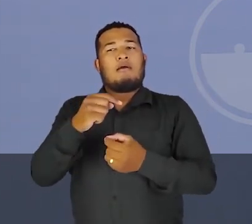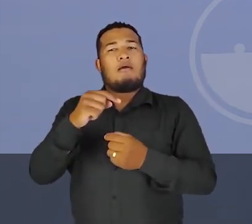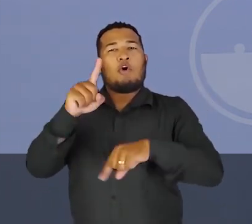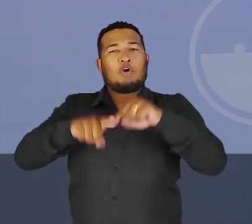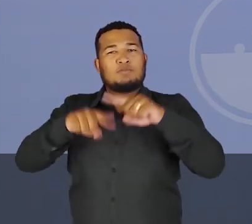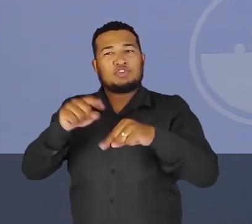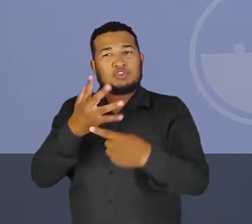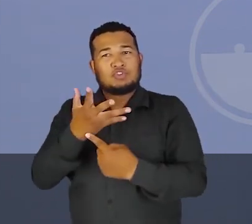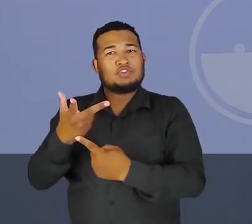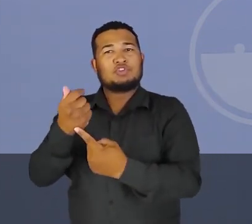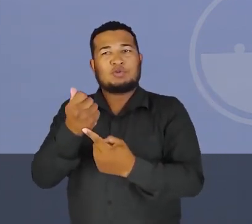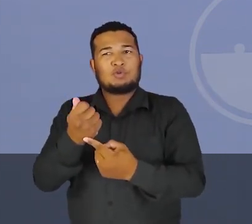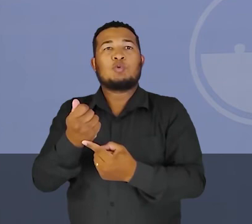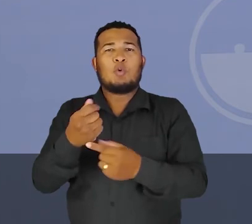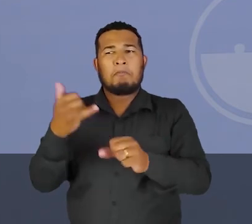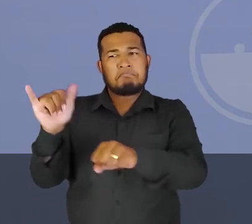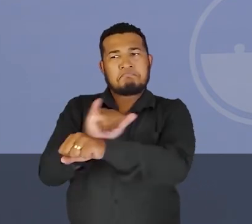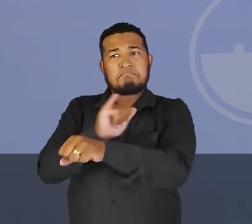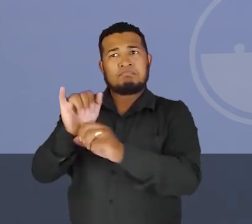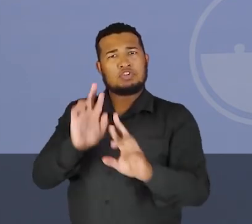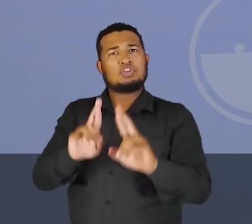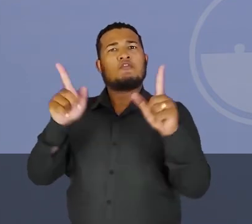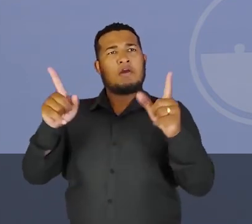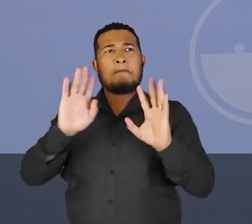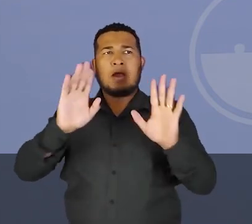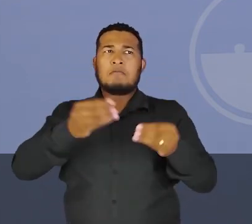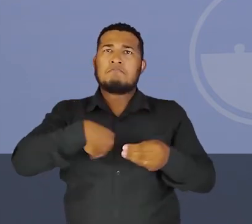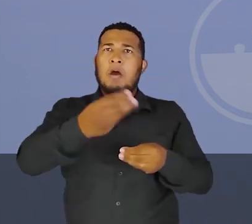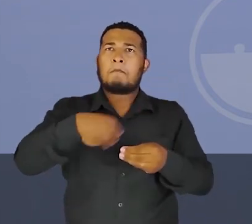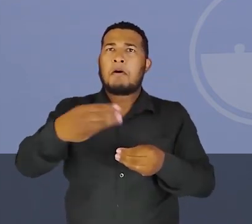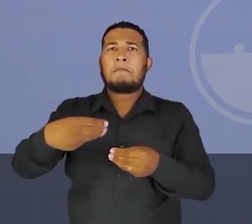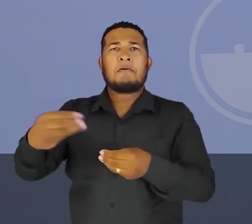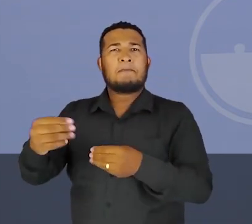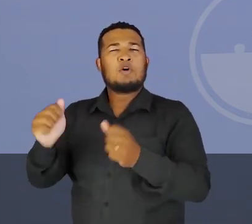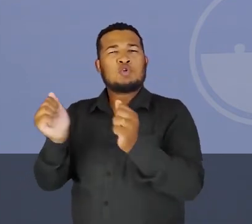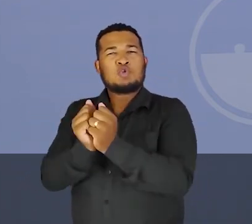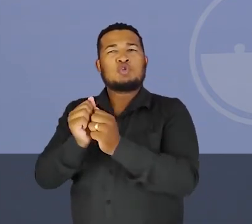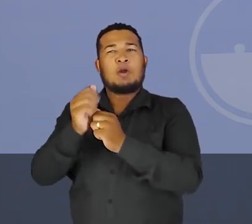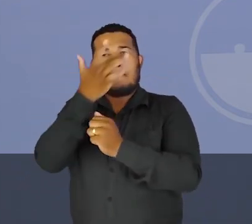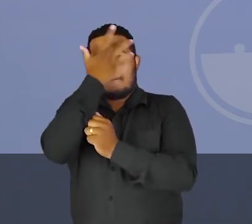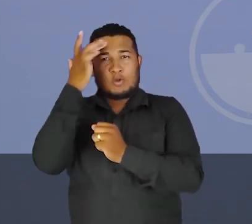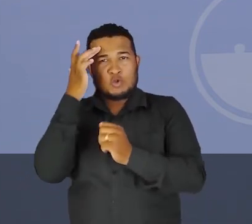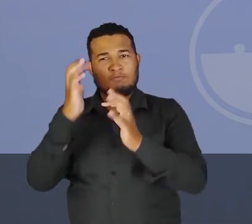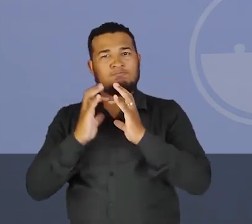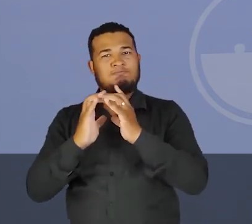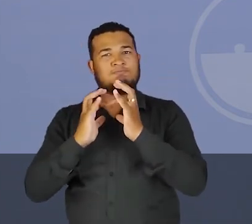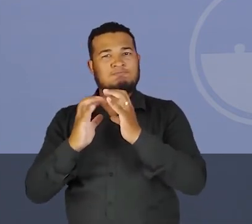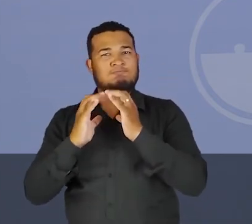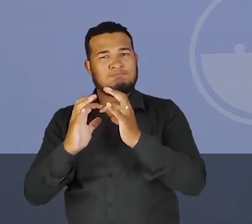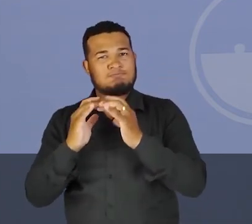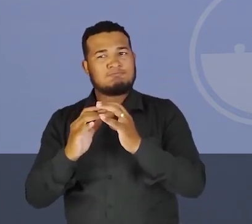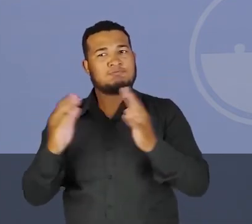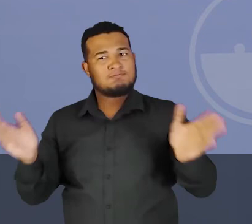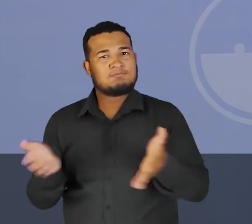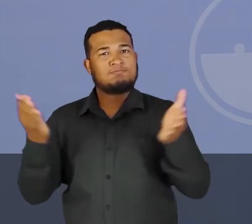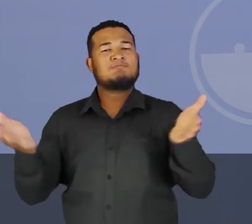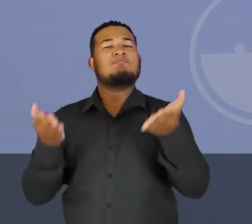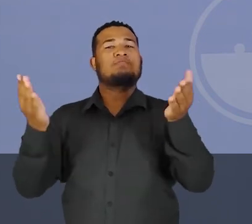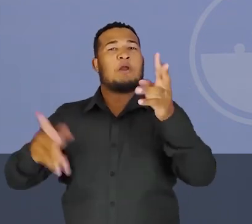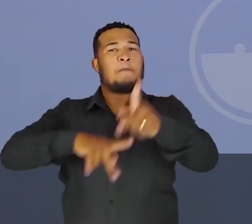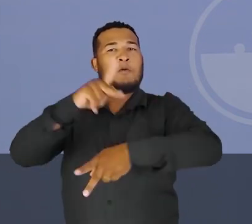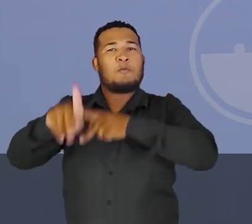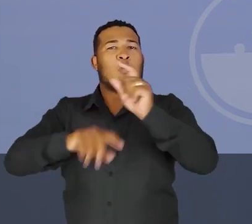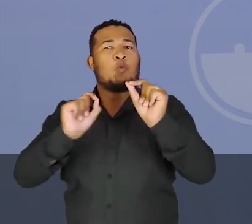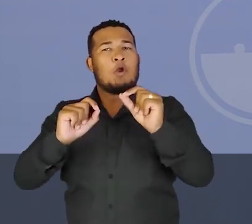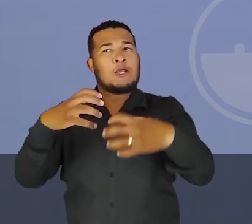artístico por meios não convencionais, né, ativando junto às pessoas, né, junto à população, né,